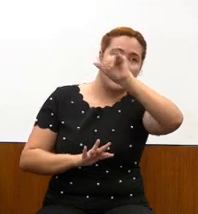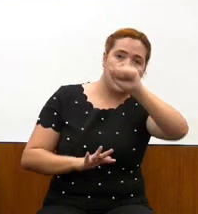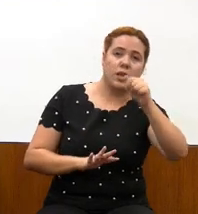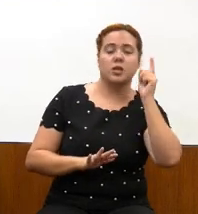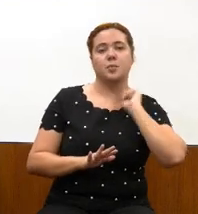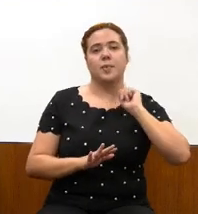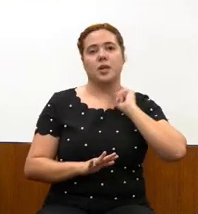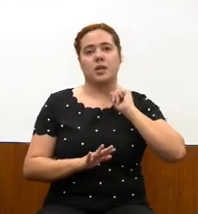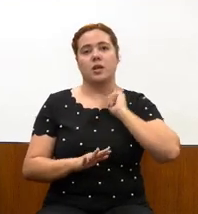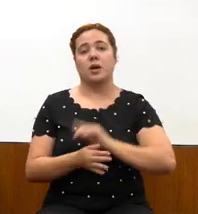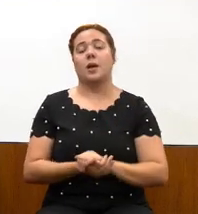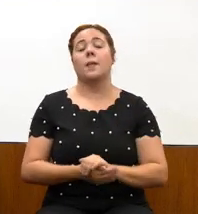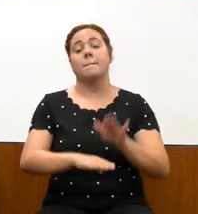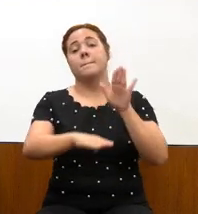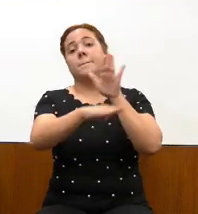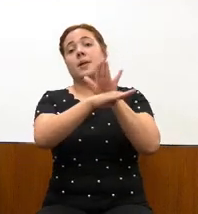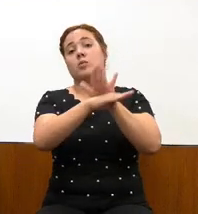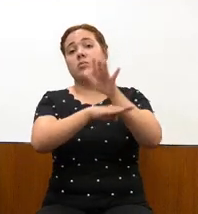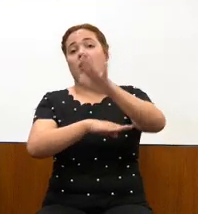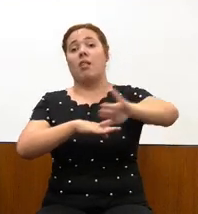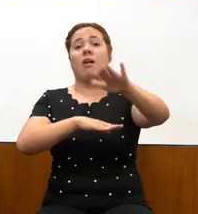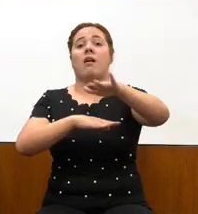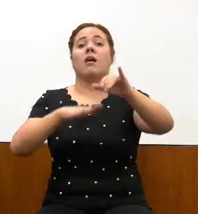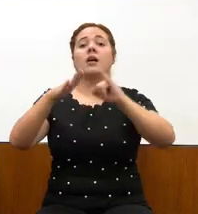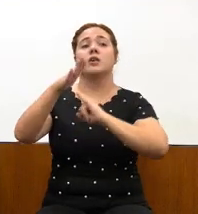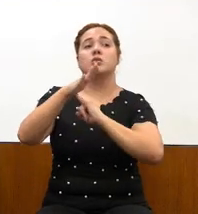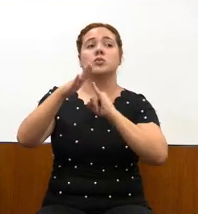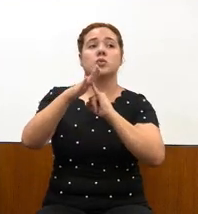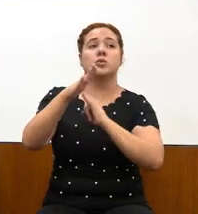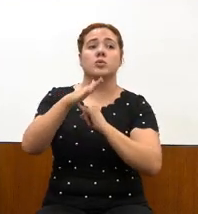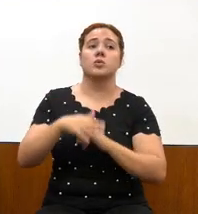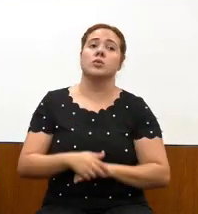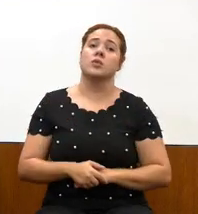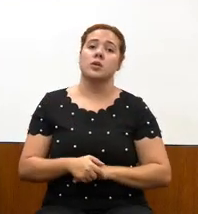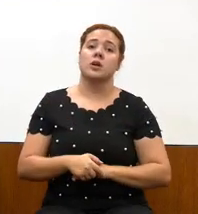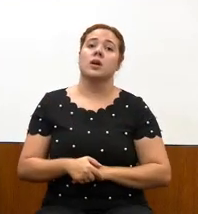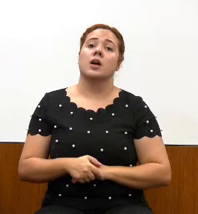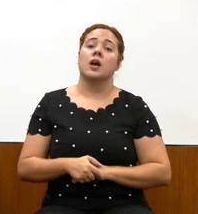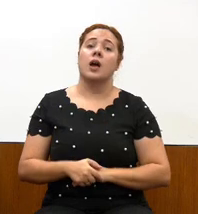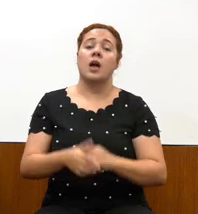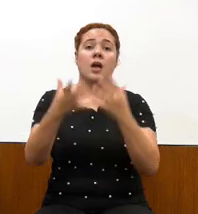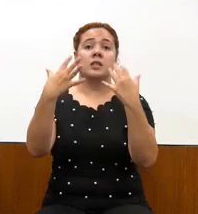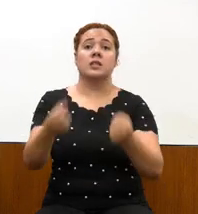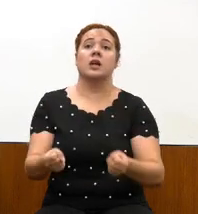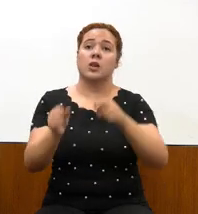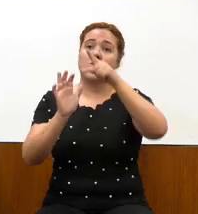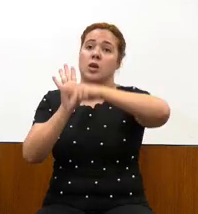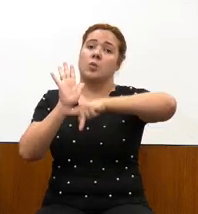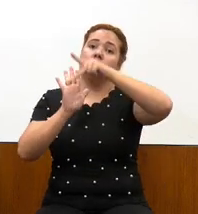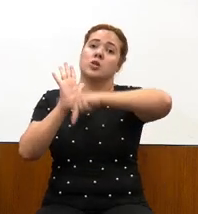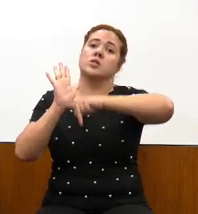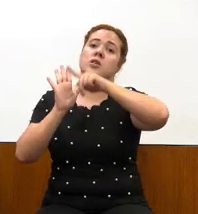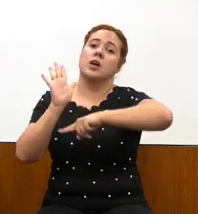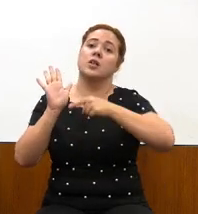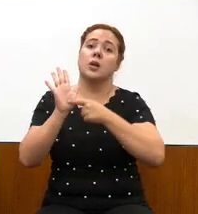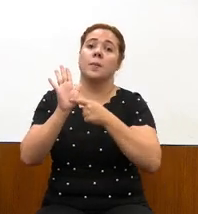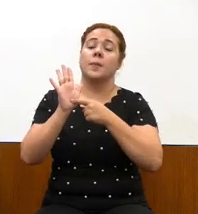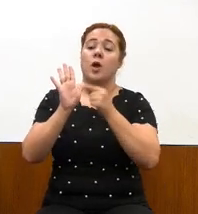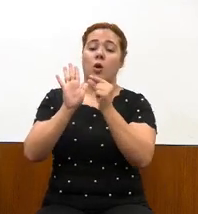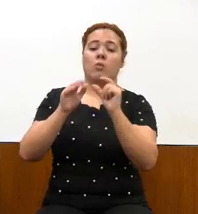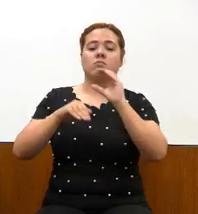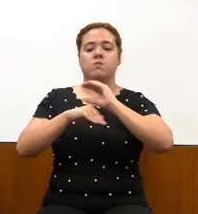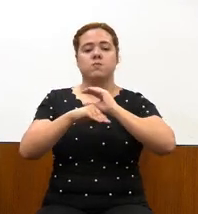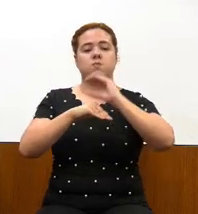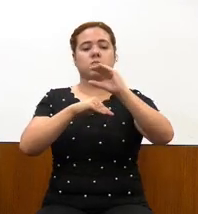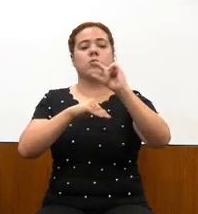despesas dessas instituições. A aprovação desse projeto representará uma fonte de renda para fortalecer